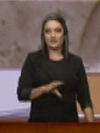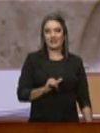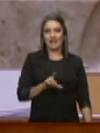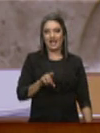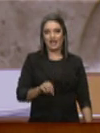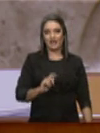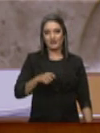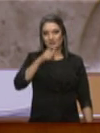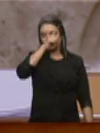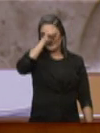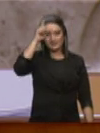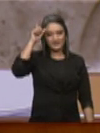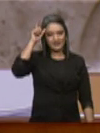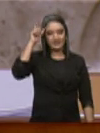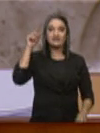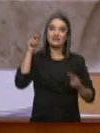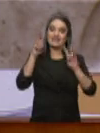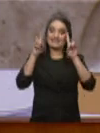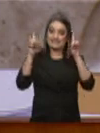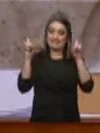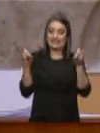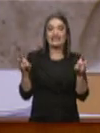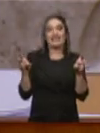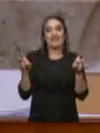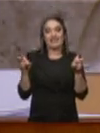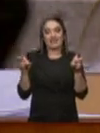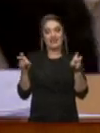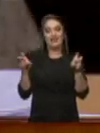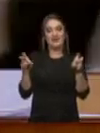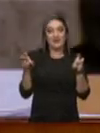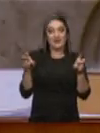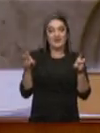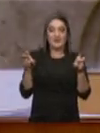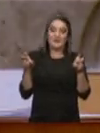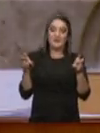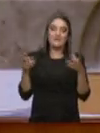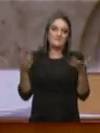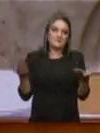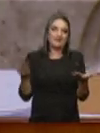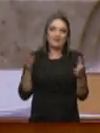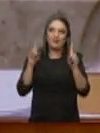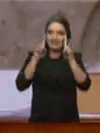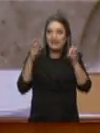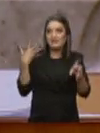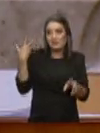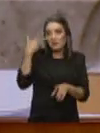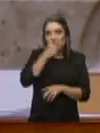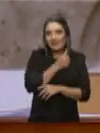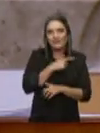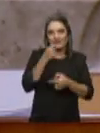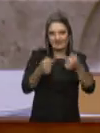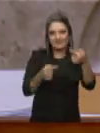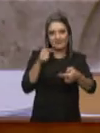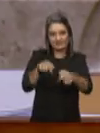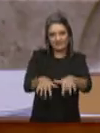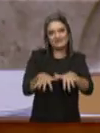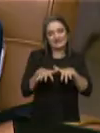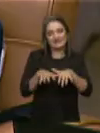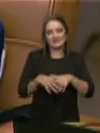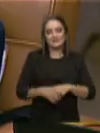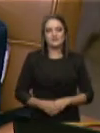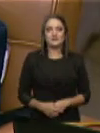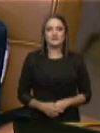tema palpitante, que seguramente é um dos mais bonitos, né, que temos enfrentado aqui nesse plenário. Boa tarde, senhor